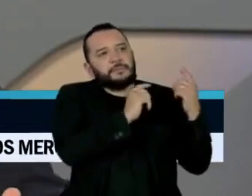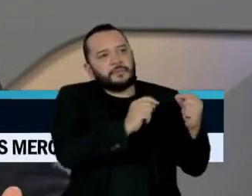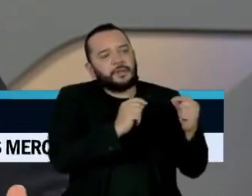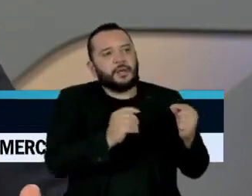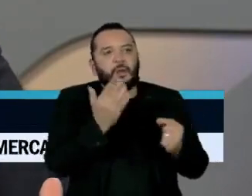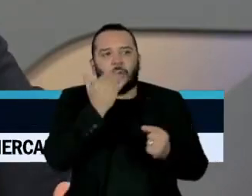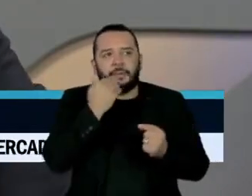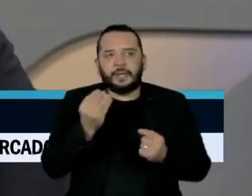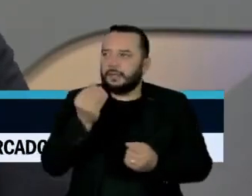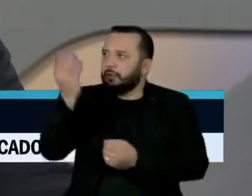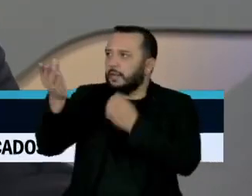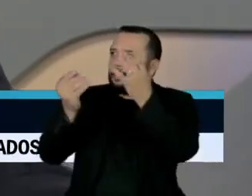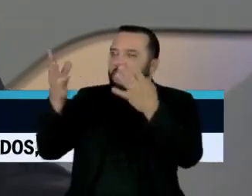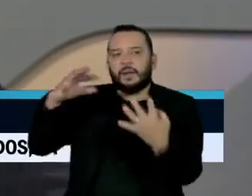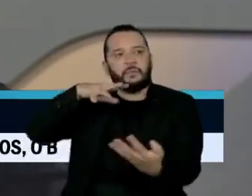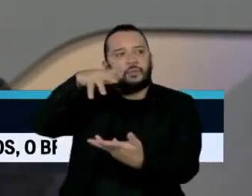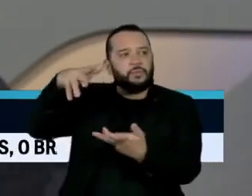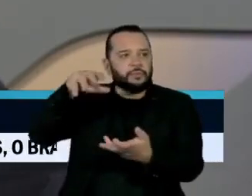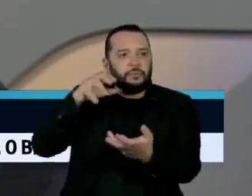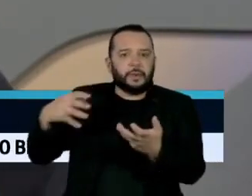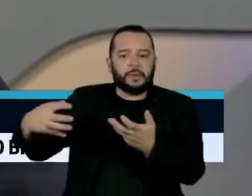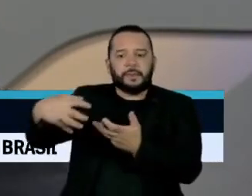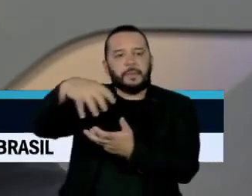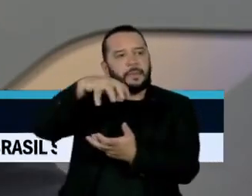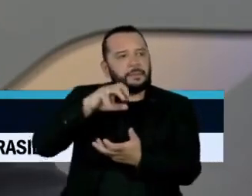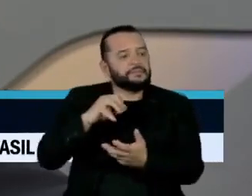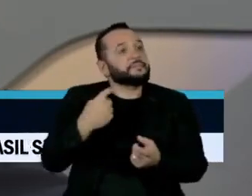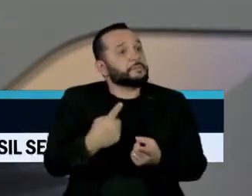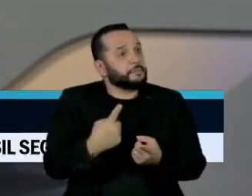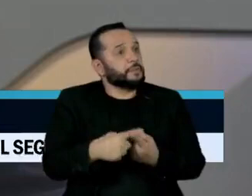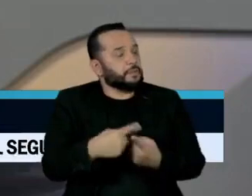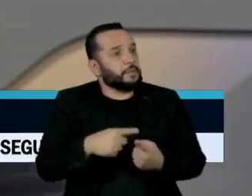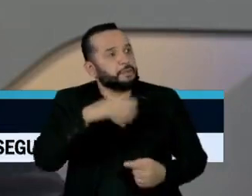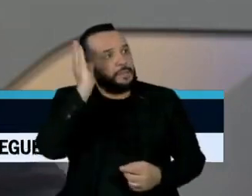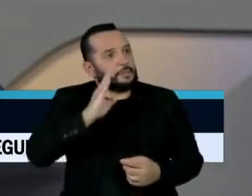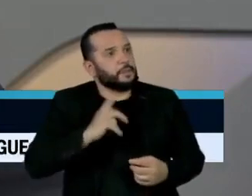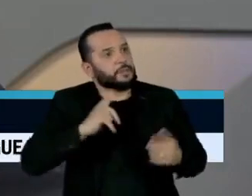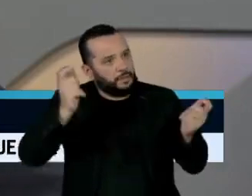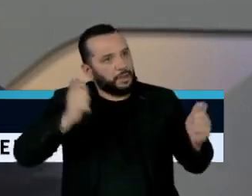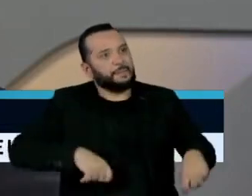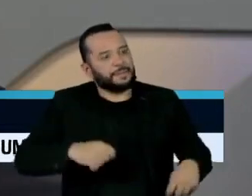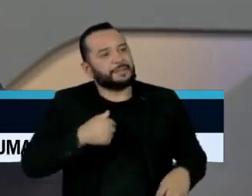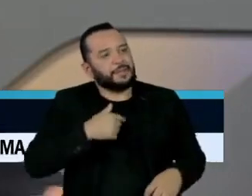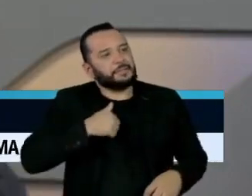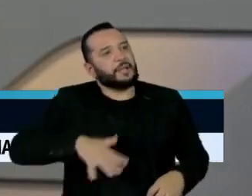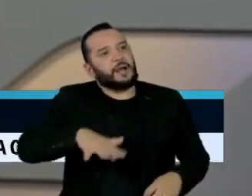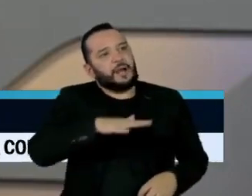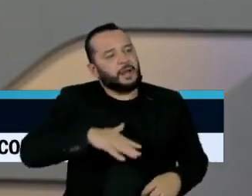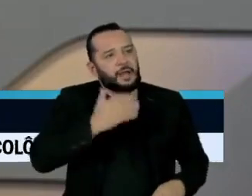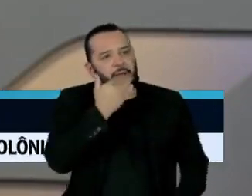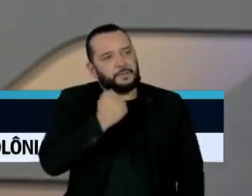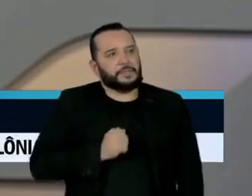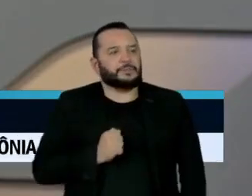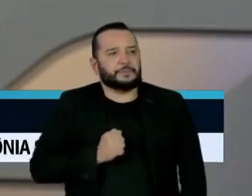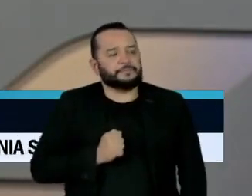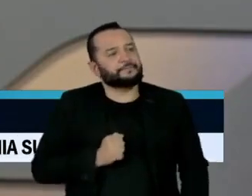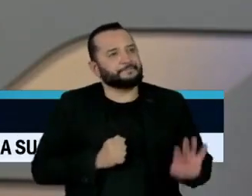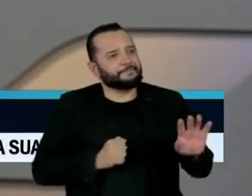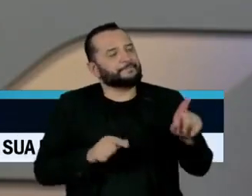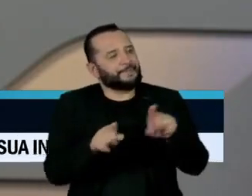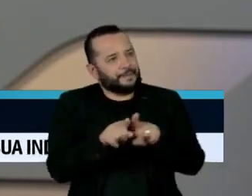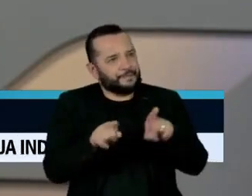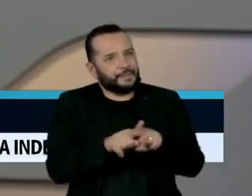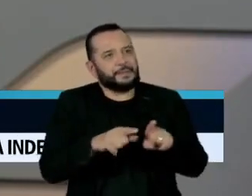Nós nos gabamos todos os dias disso, do potencial que o Brasil tem na área da produção de alimentos. E, de outro lado, você